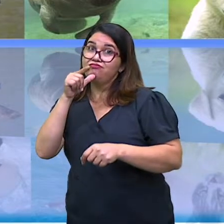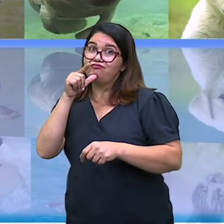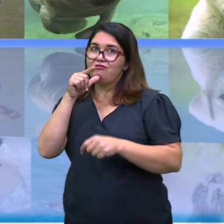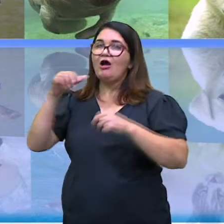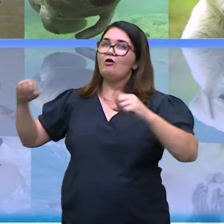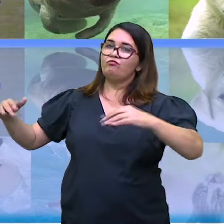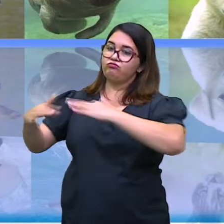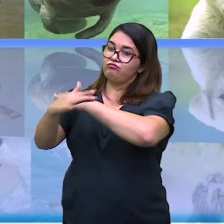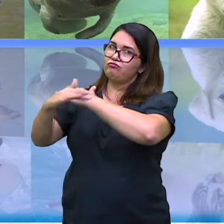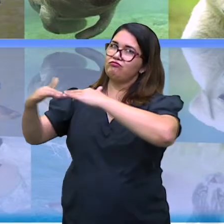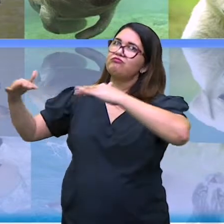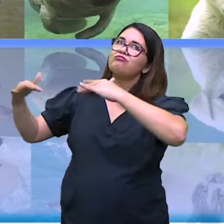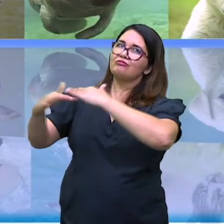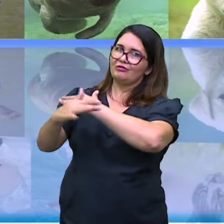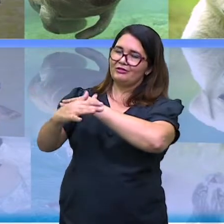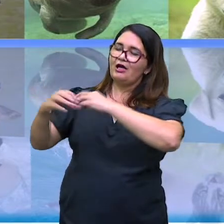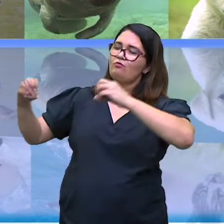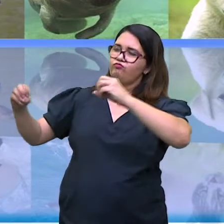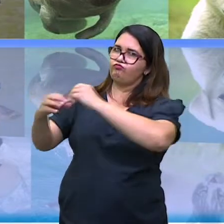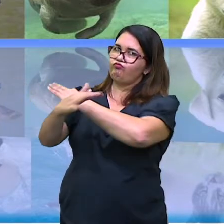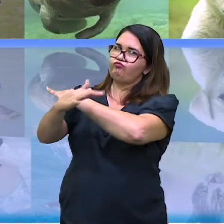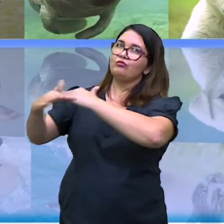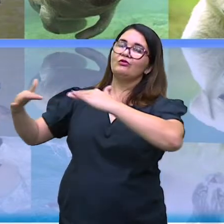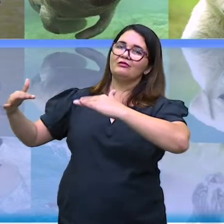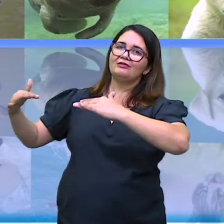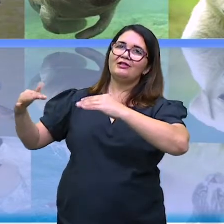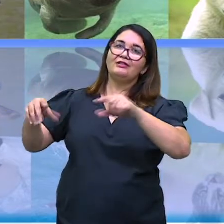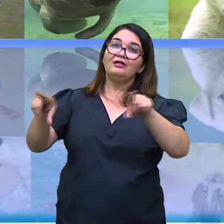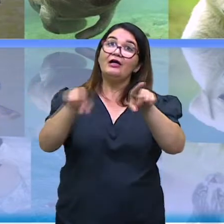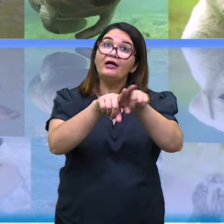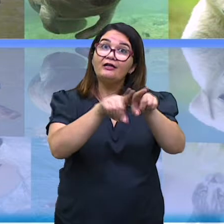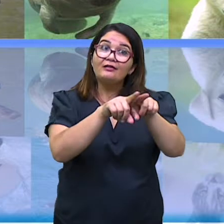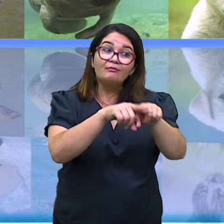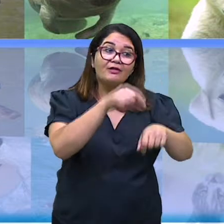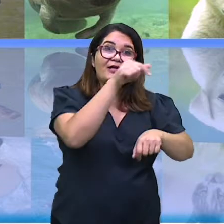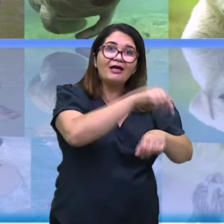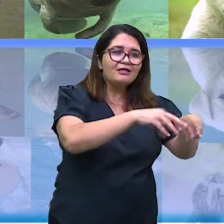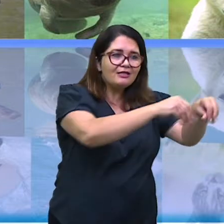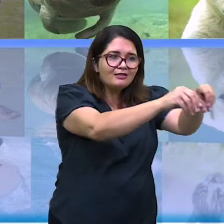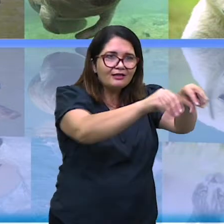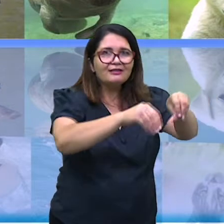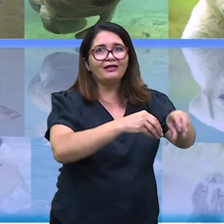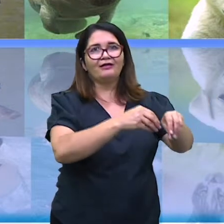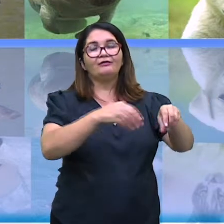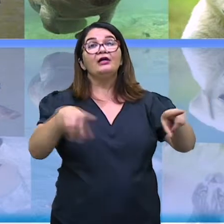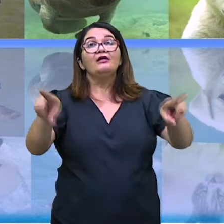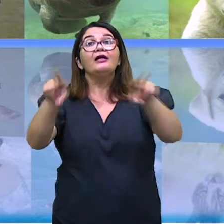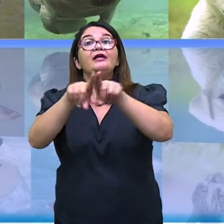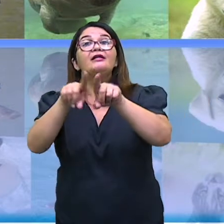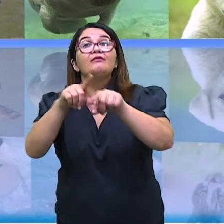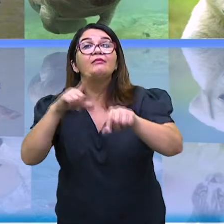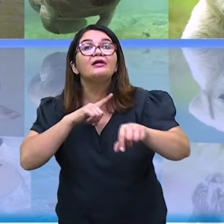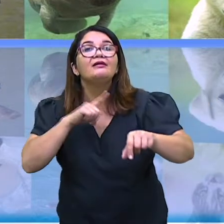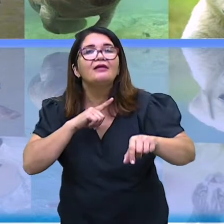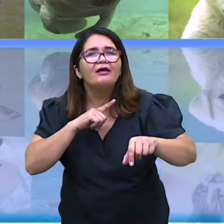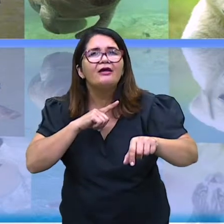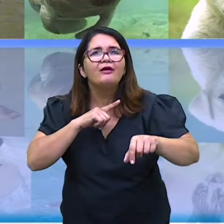e vertebrados terrestres. Mas também vamos ter as aves que vão